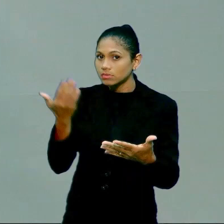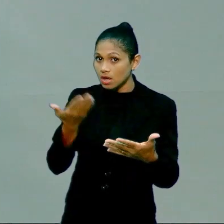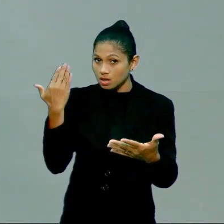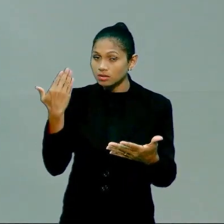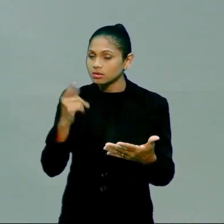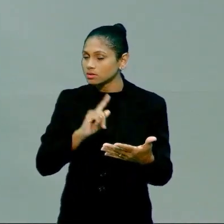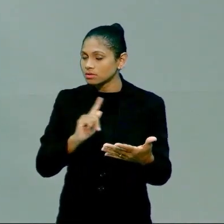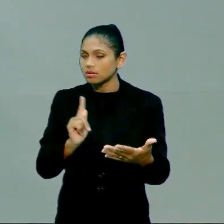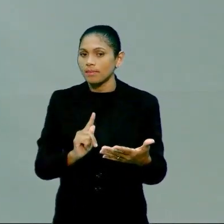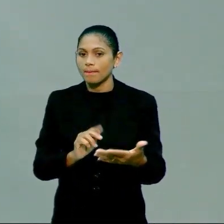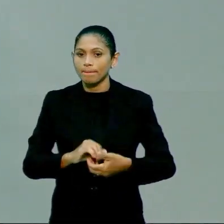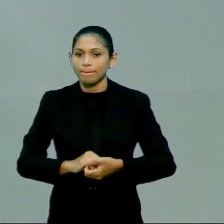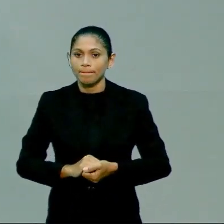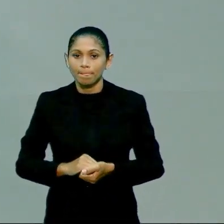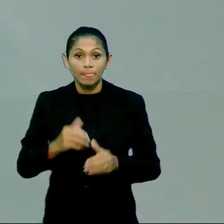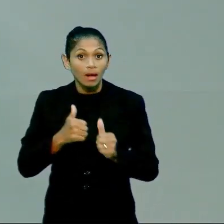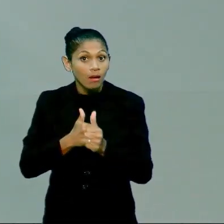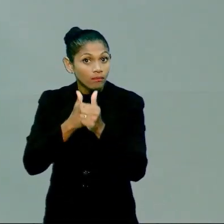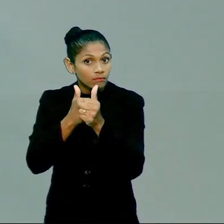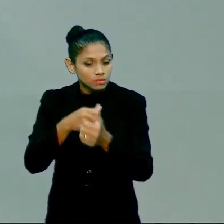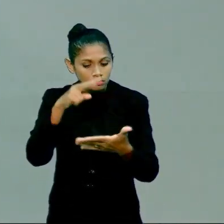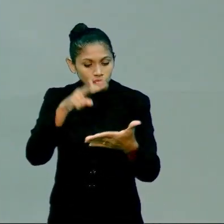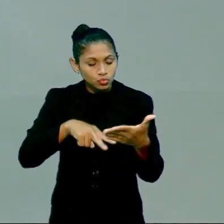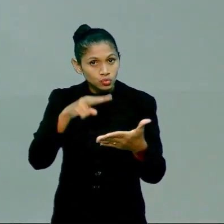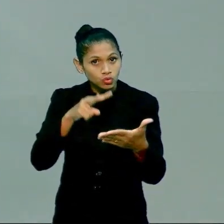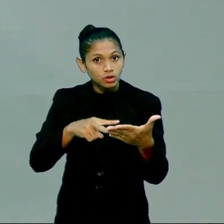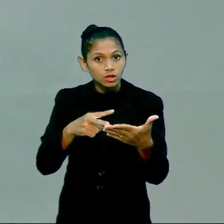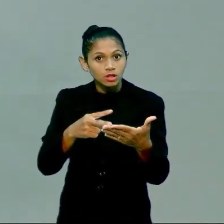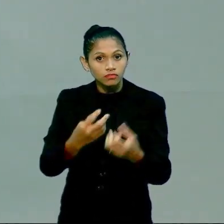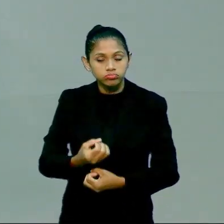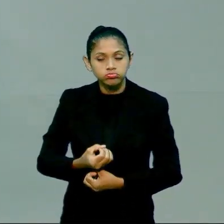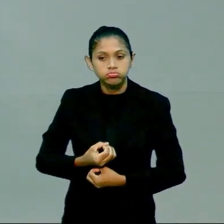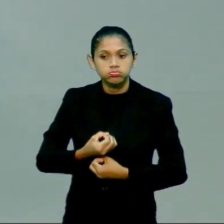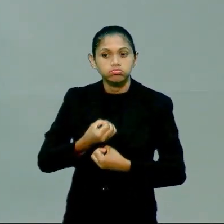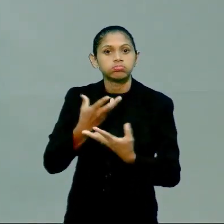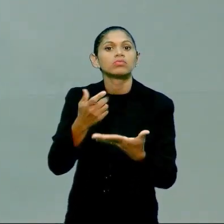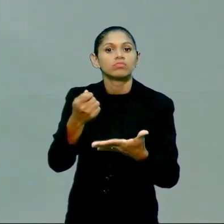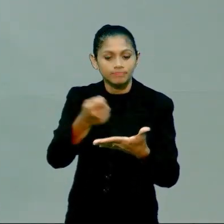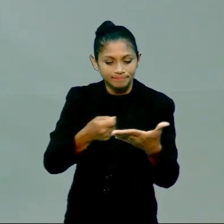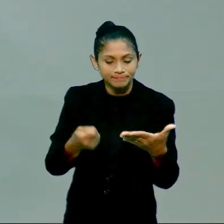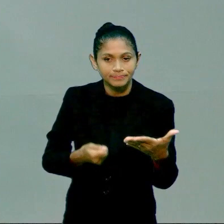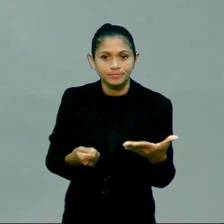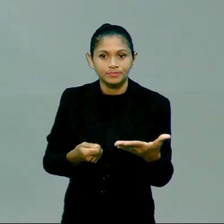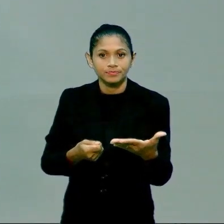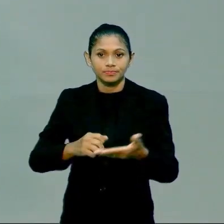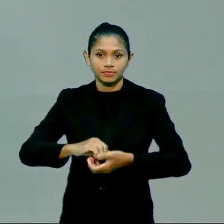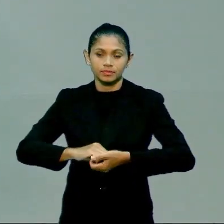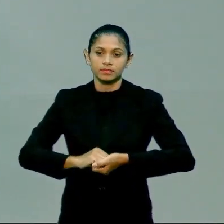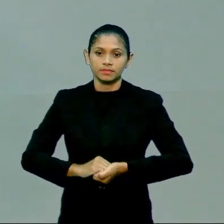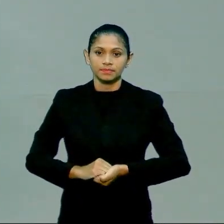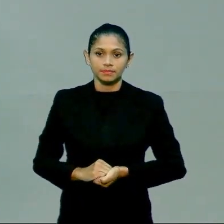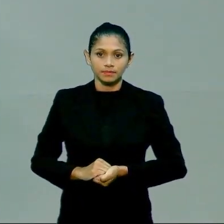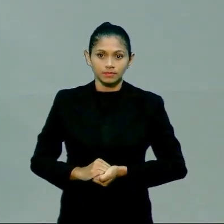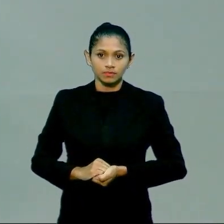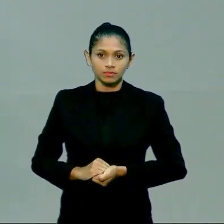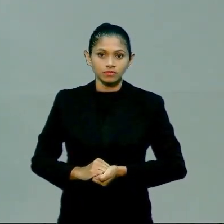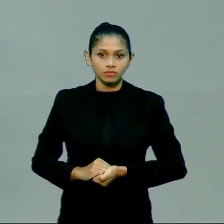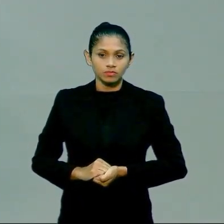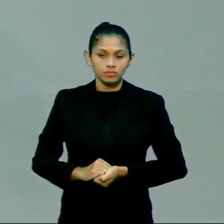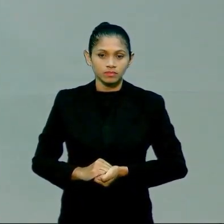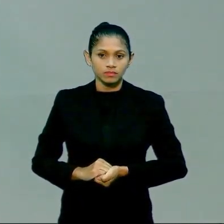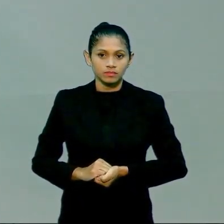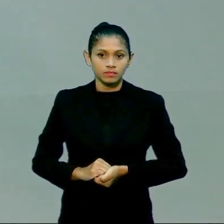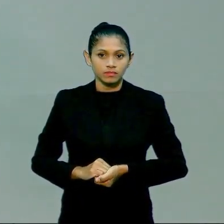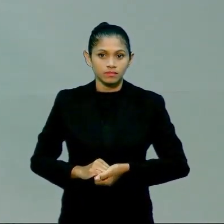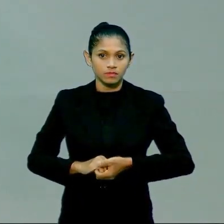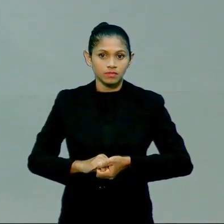né? Agora eu peço que vocês acompanhem no livro, ó. Ele fala: "És uma lástima que não esteja comigo." Ou seja, ele diz: é